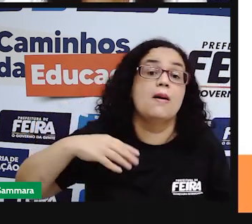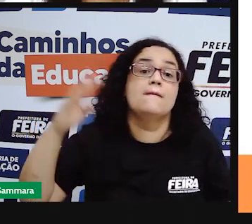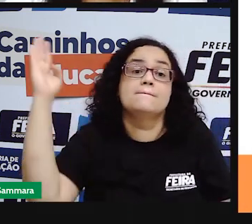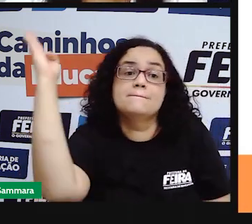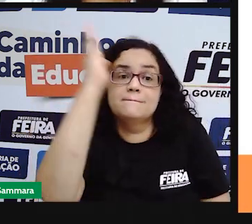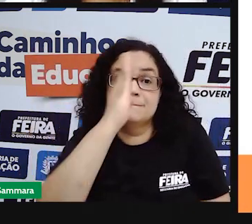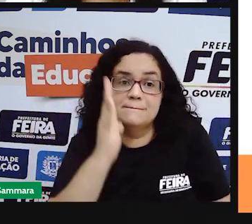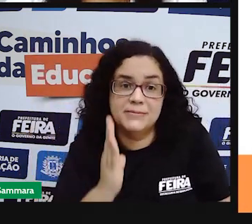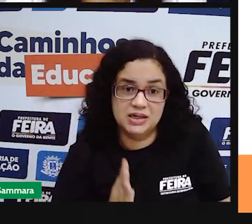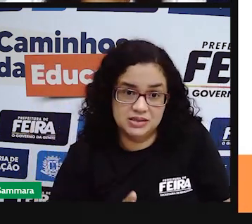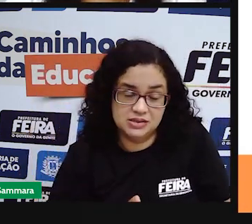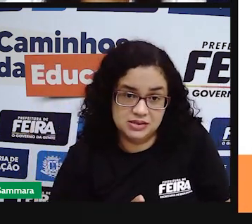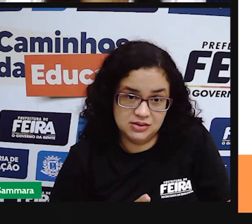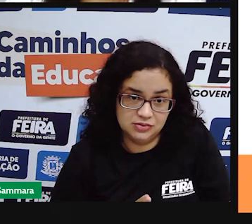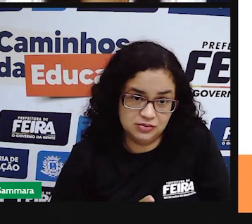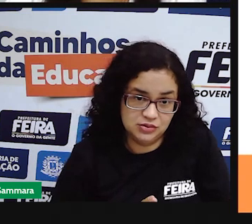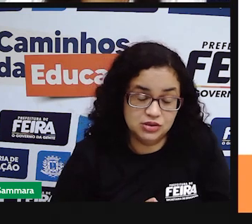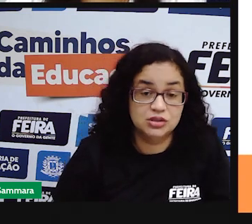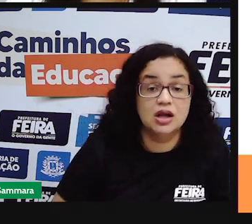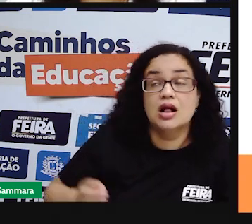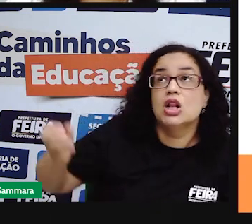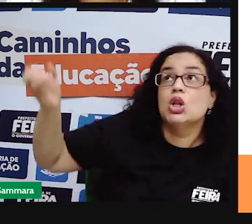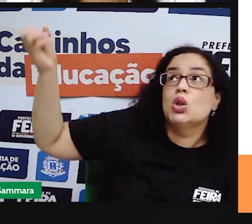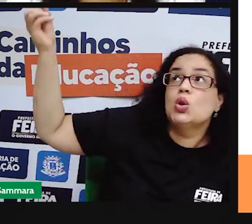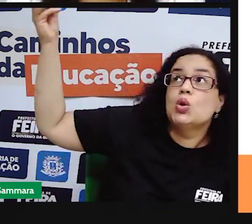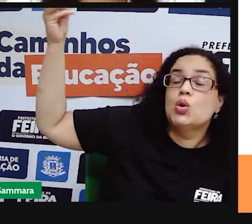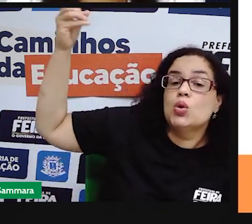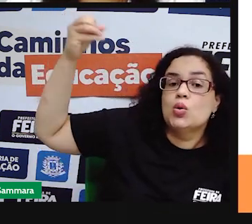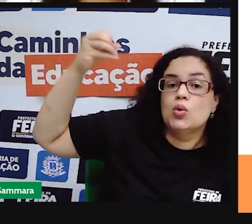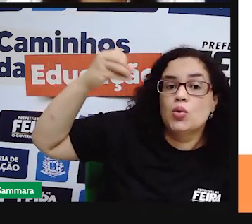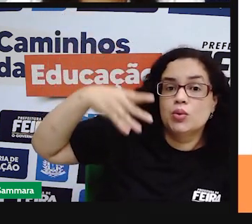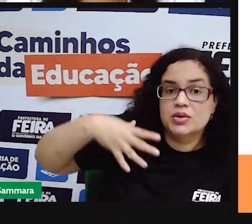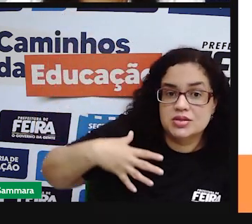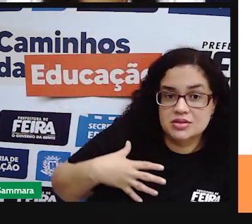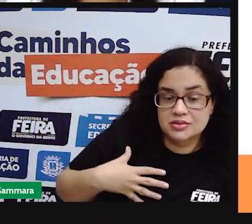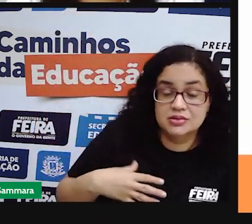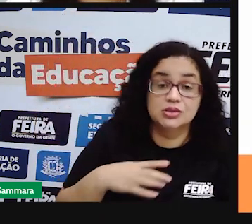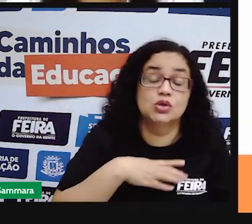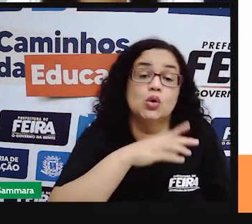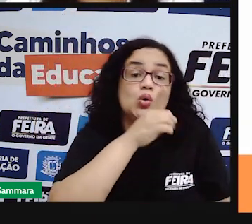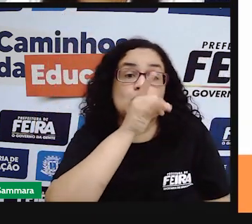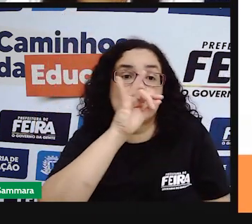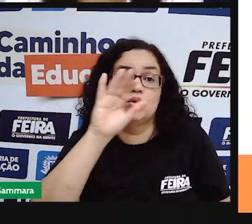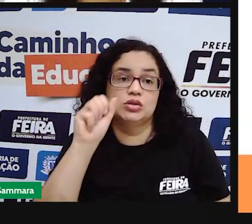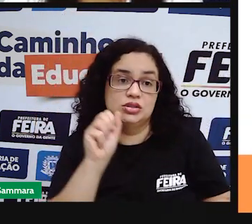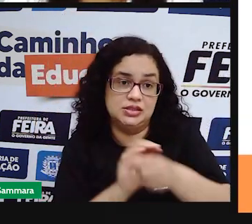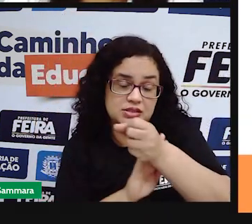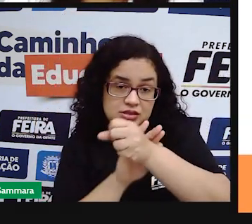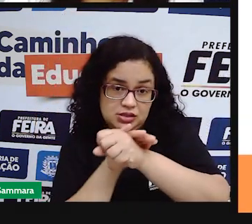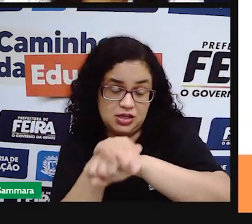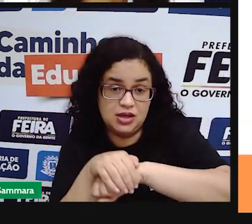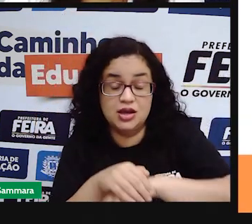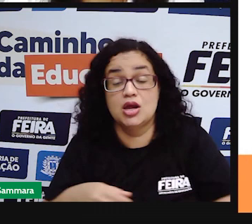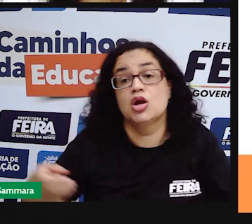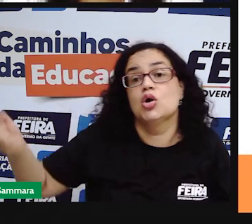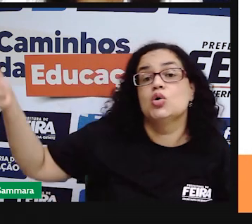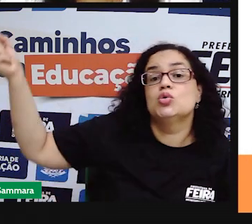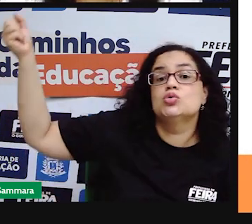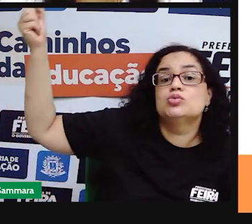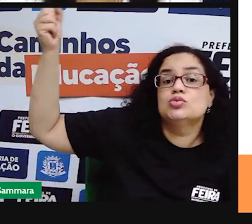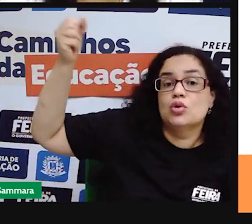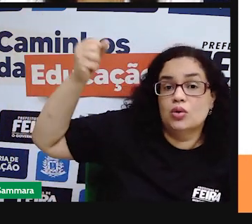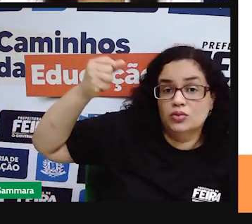a fonte de luz aí, ó, que faz com que existam os dias e as noites, é o Sol. E o